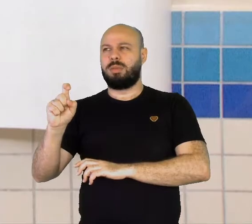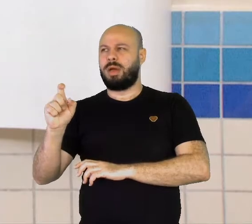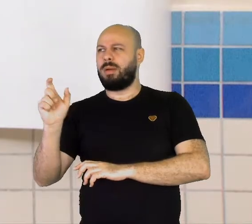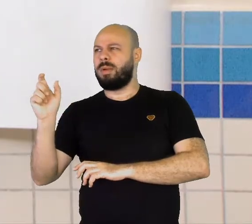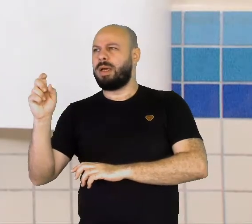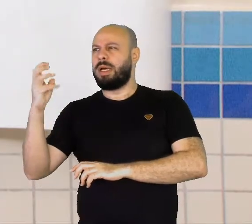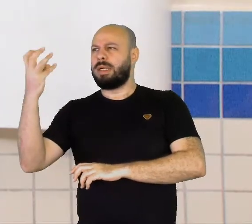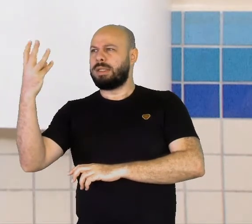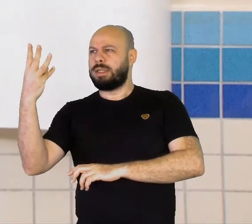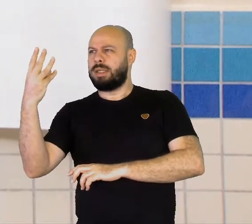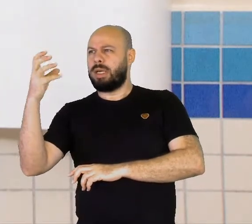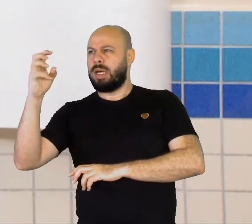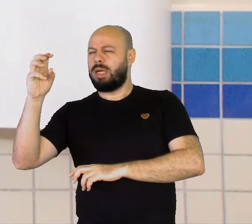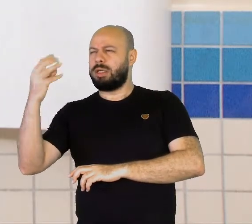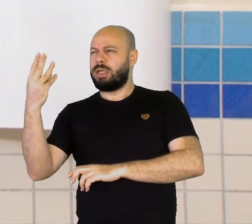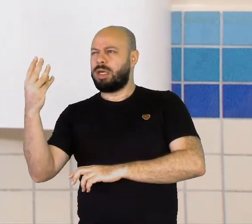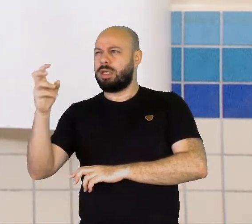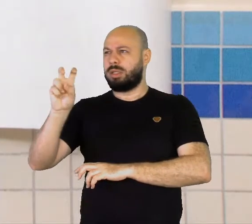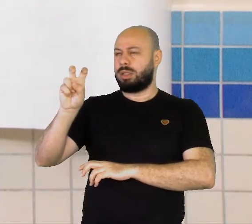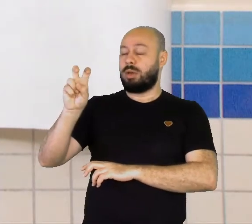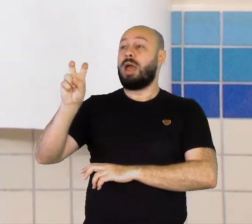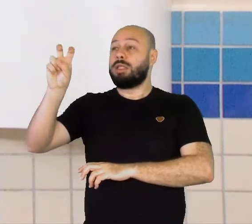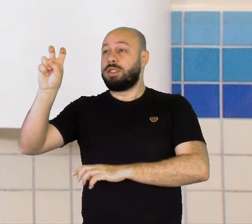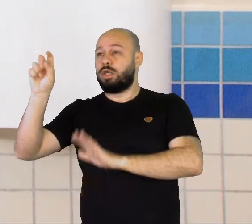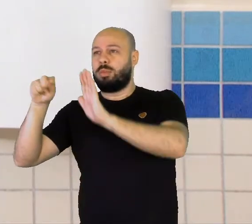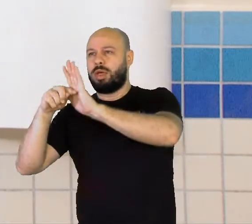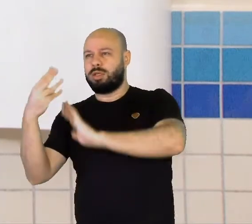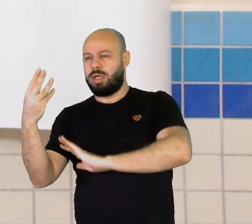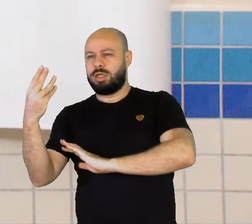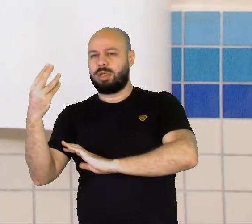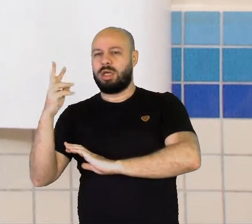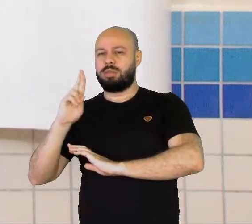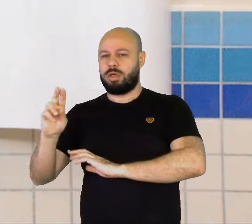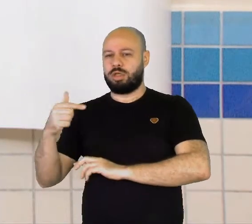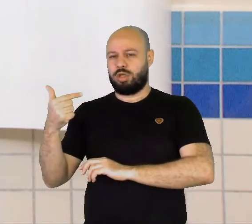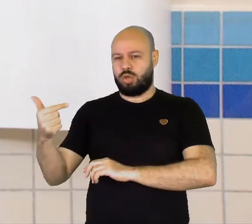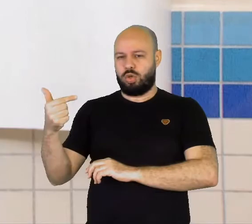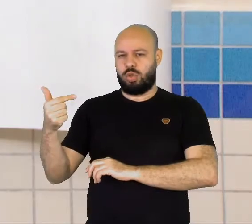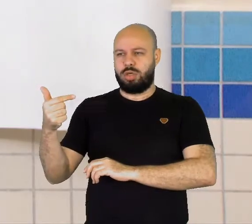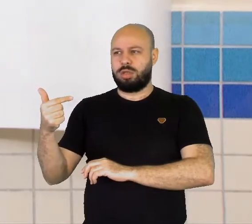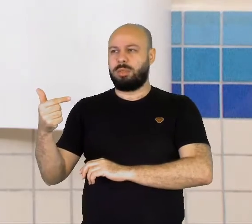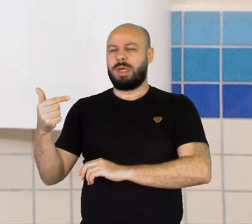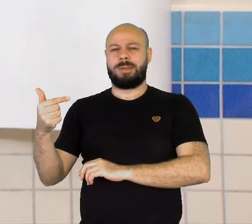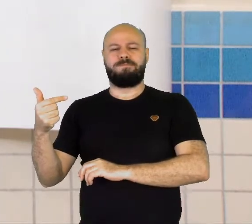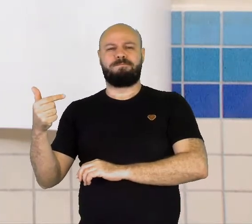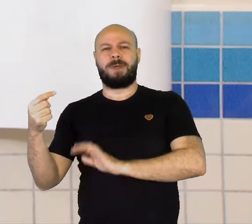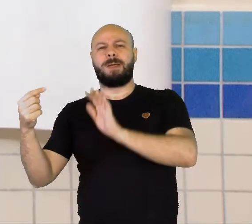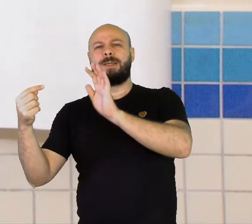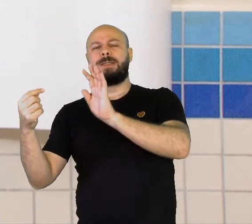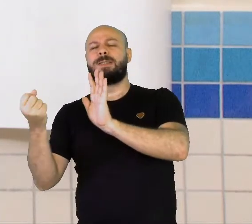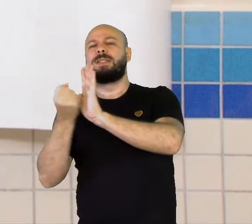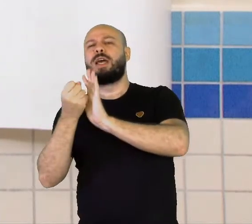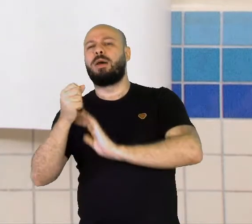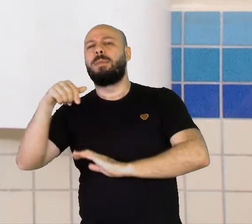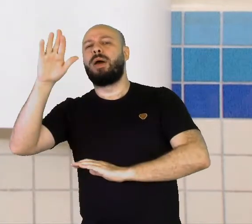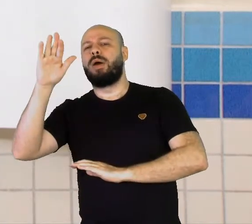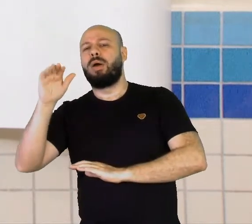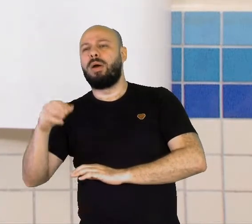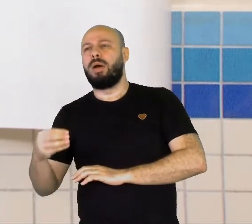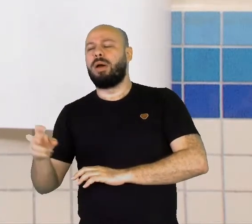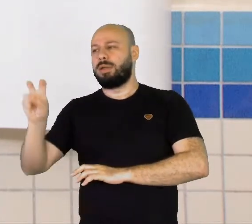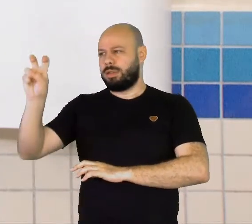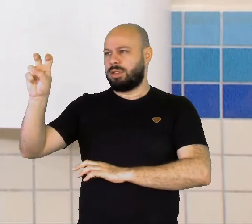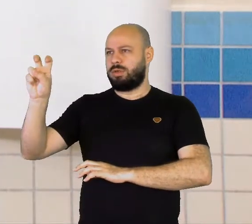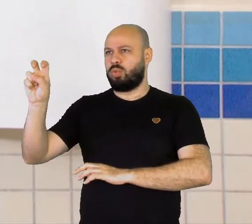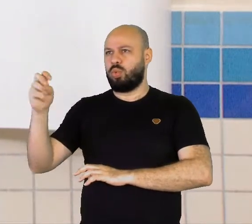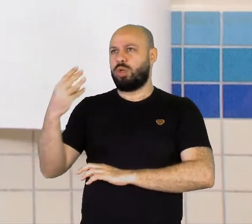5 menos 3, 2, 2x, né? Só que agora eu vou olhar, qual que é o sinal maior? Quem é maior, o 5 ou o 3? O 5,